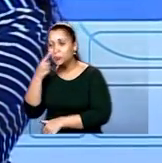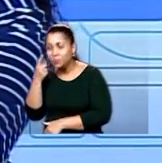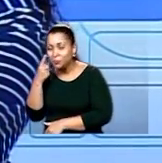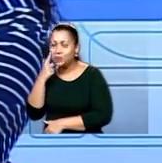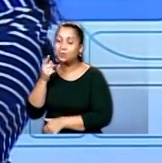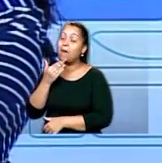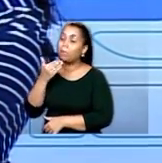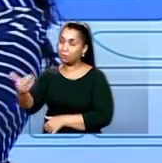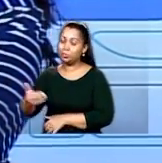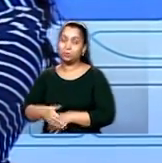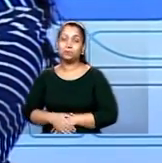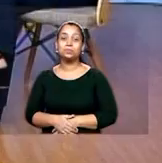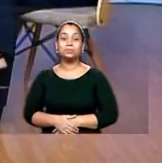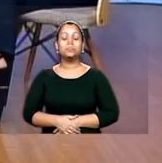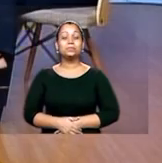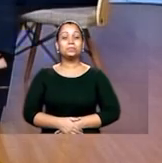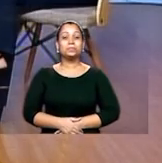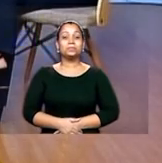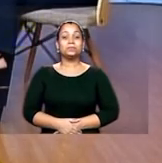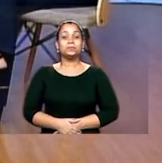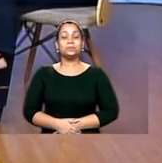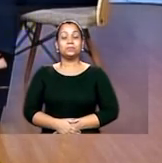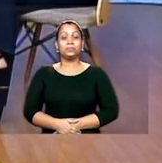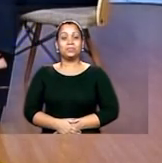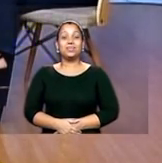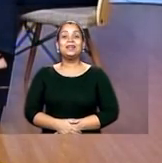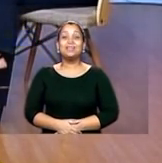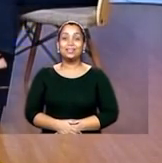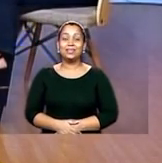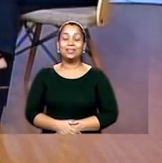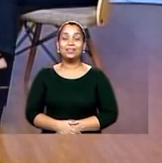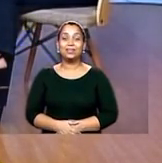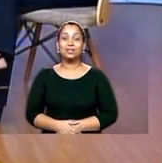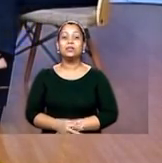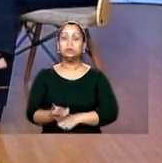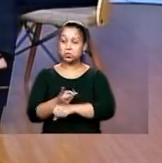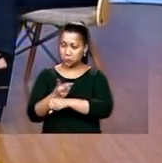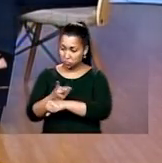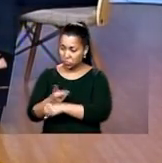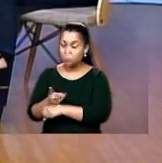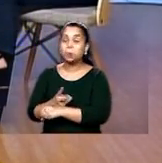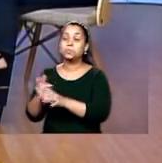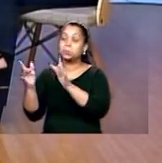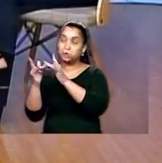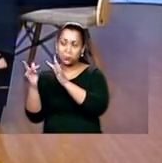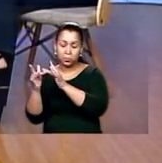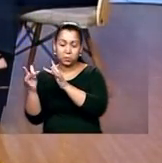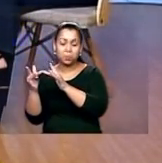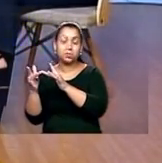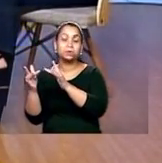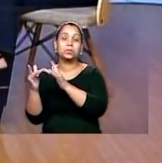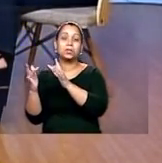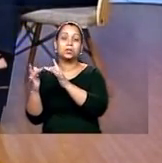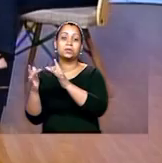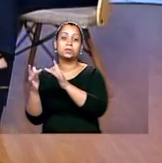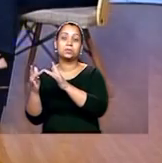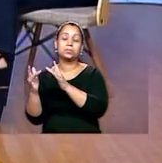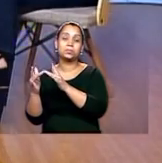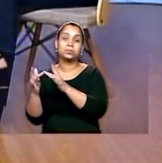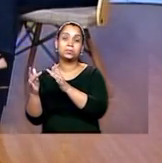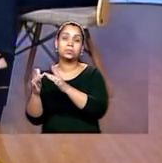as fontes. Temos que manter esse uma busca contato, ativa. né? Uma busca manter ativa. o contato para a gente ter